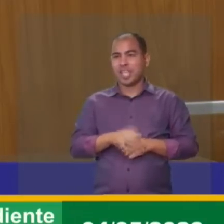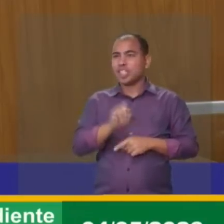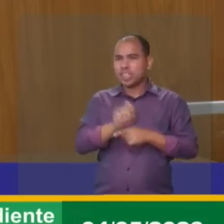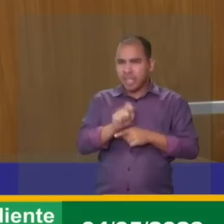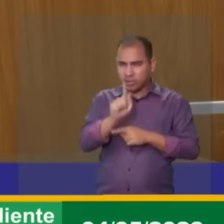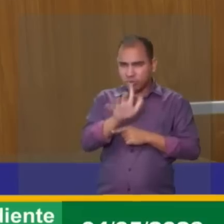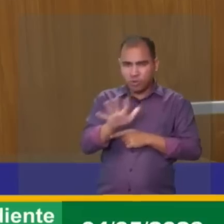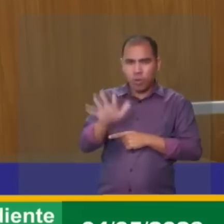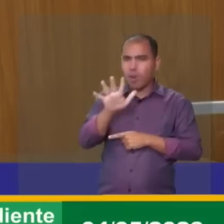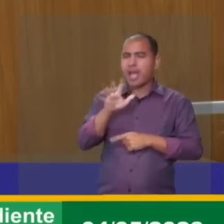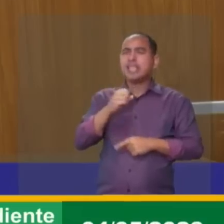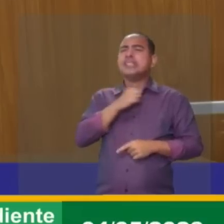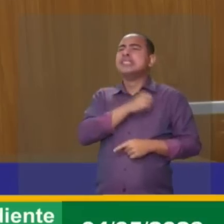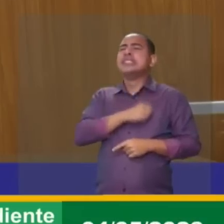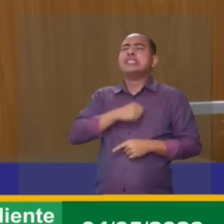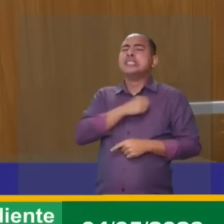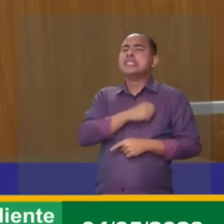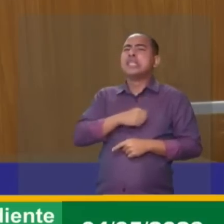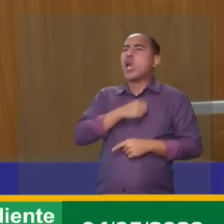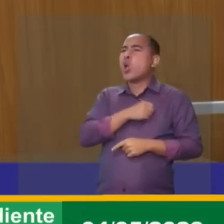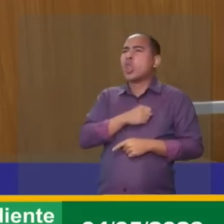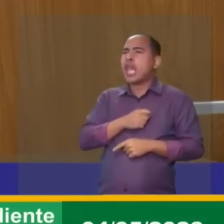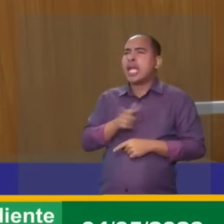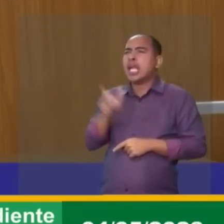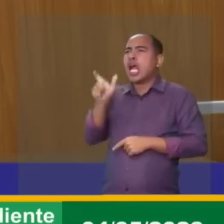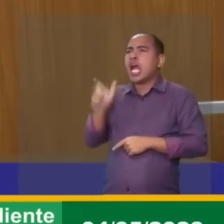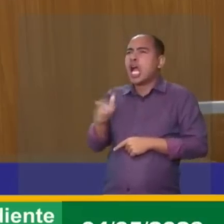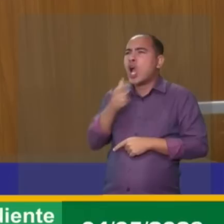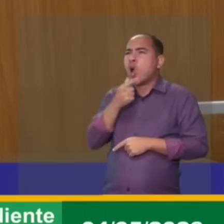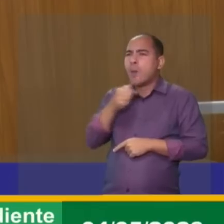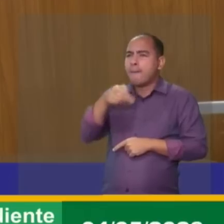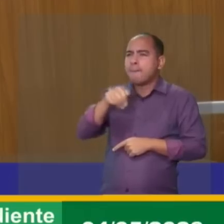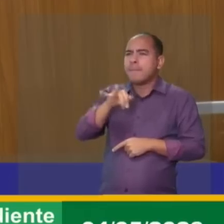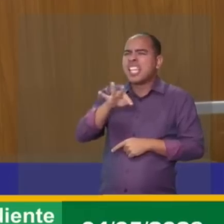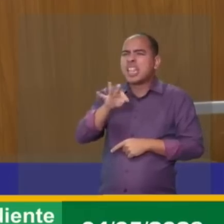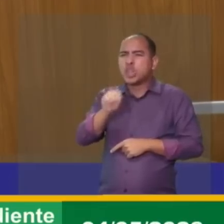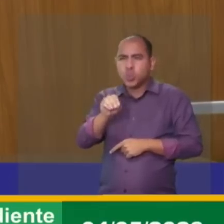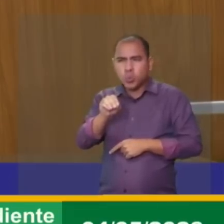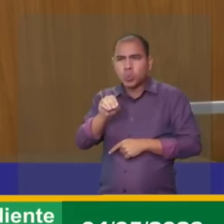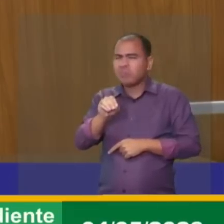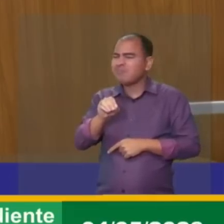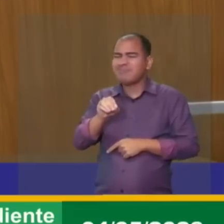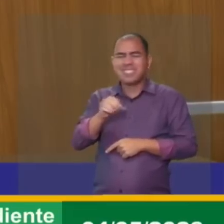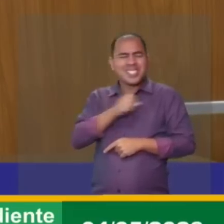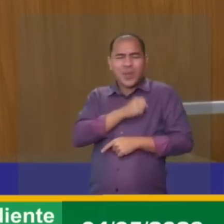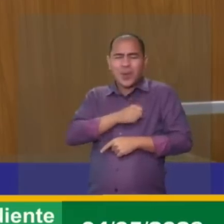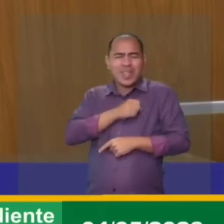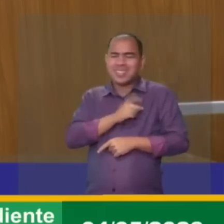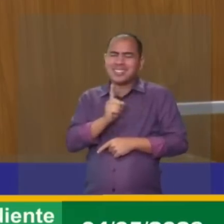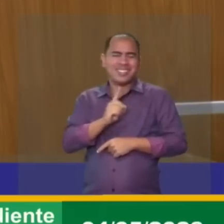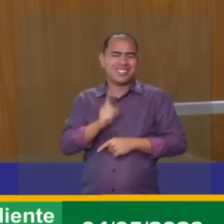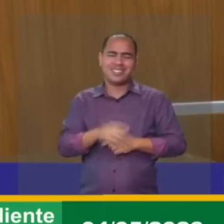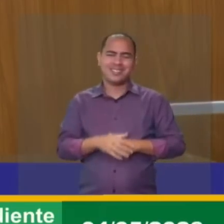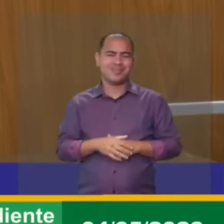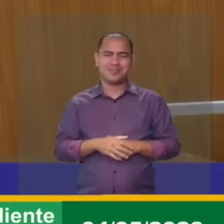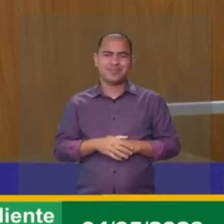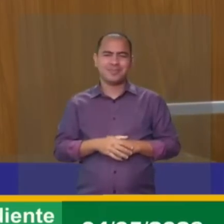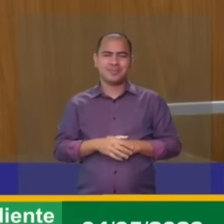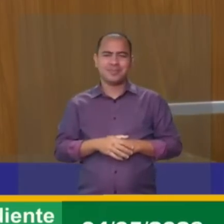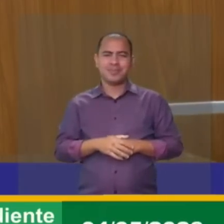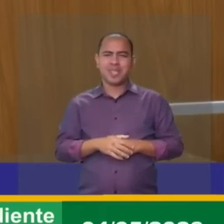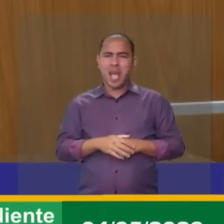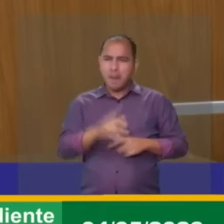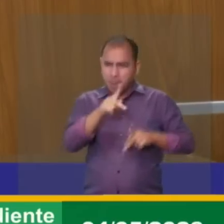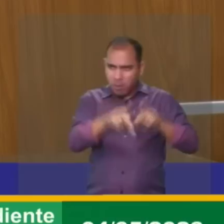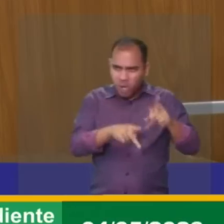saudades daquele que chamava de Mito o estado de Goiás não aceita e não está